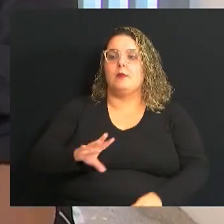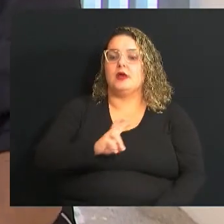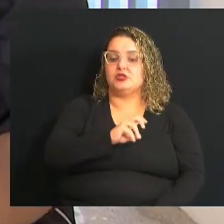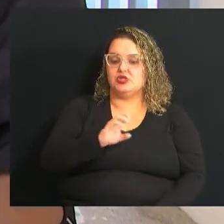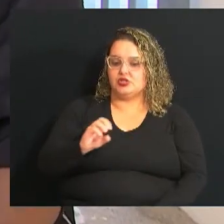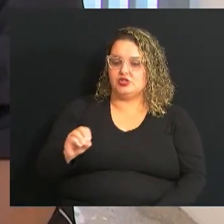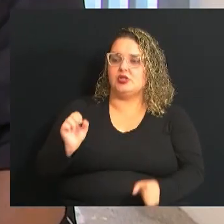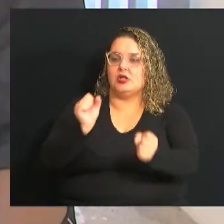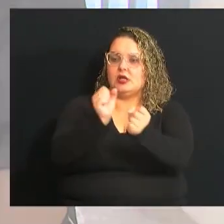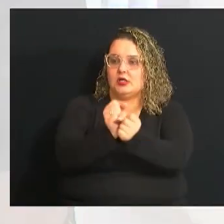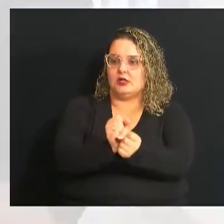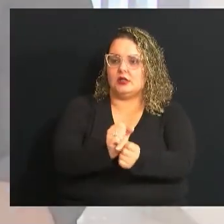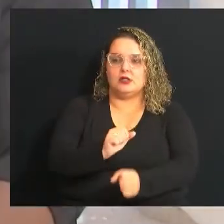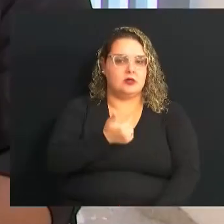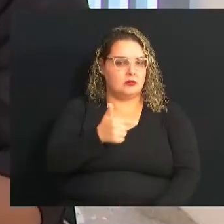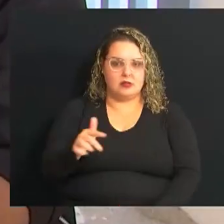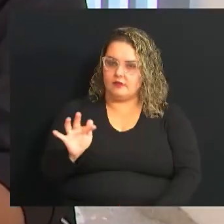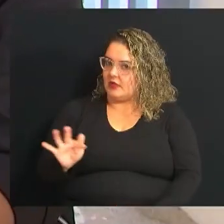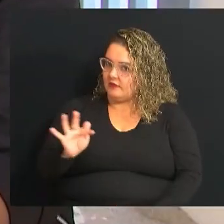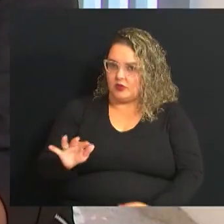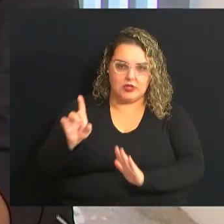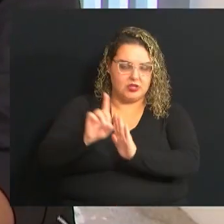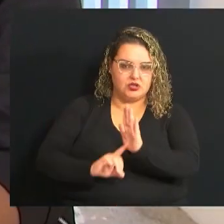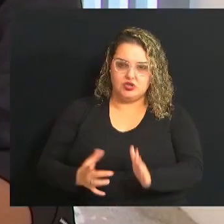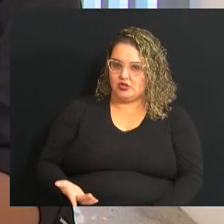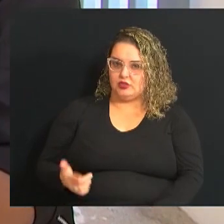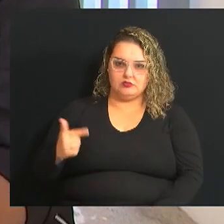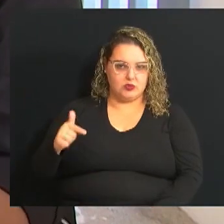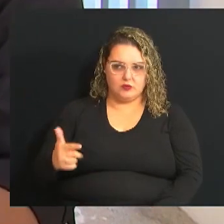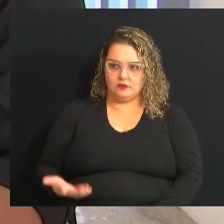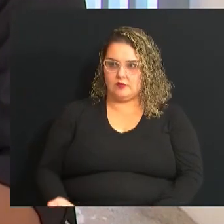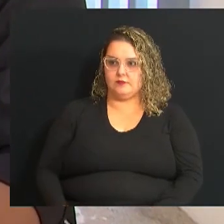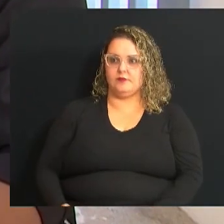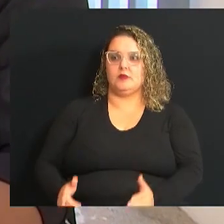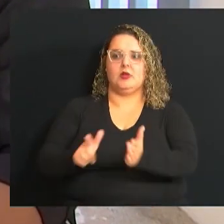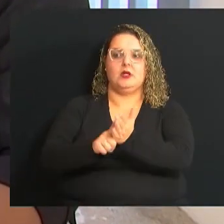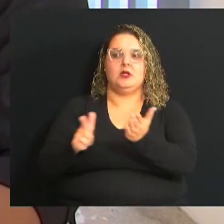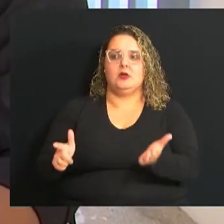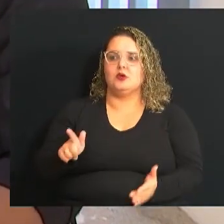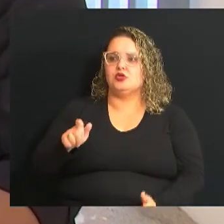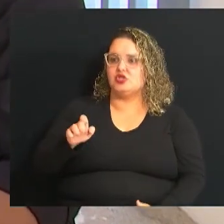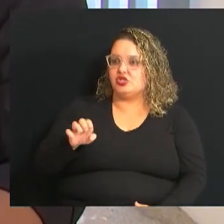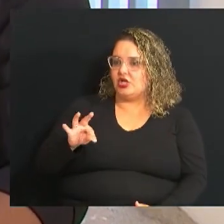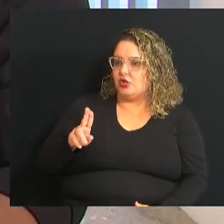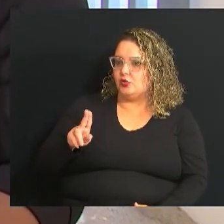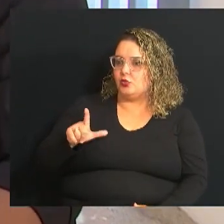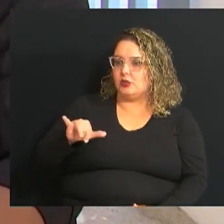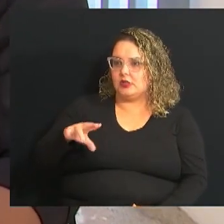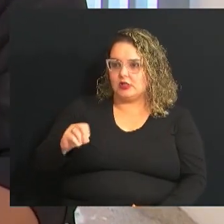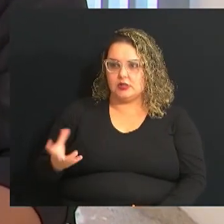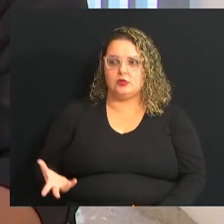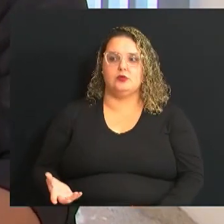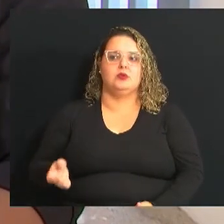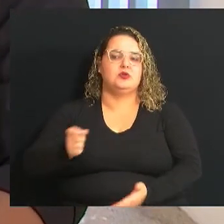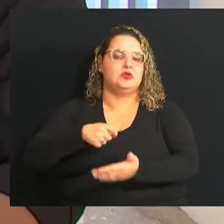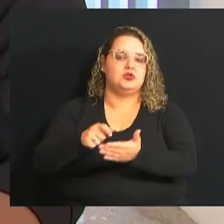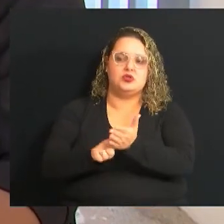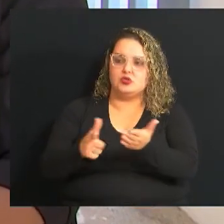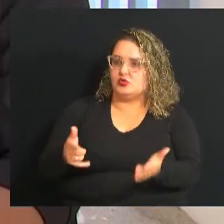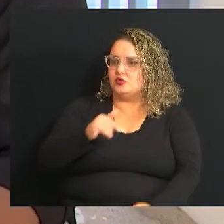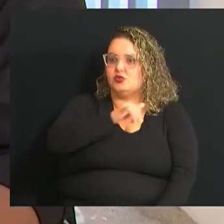de Justiça ou de Polícia hoje. Ele teve acesso à biblioteca desse homem e ele começou a estudar esses livros de direito,